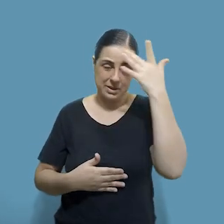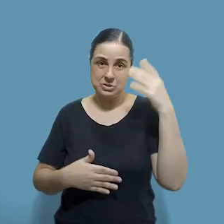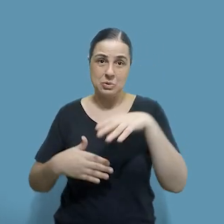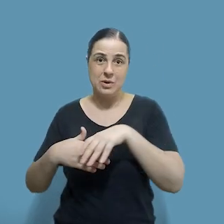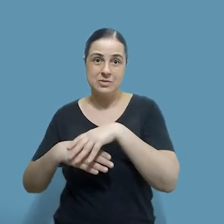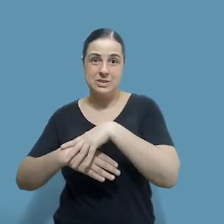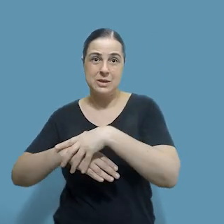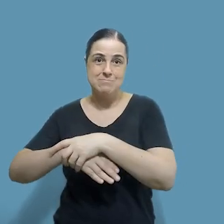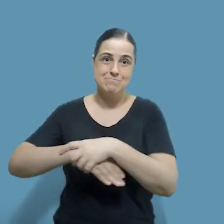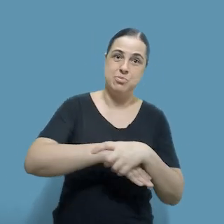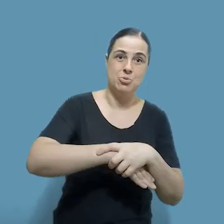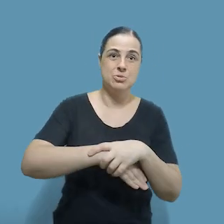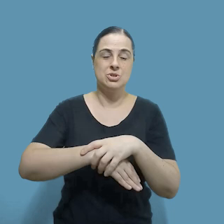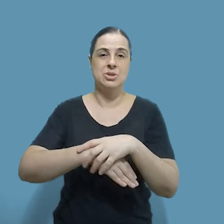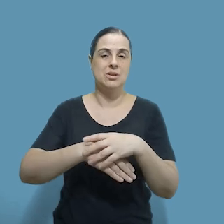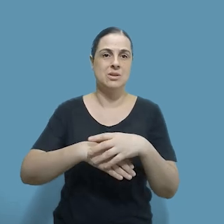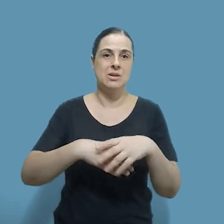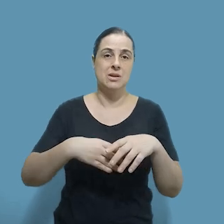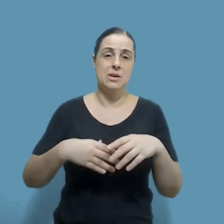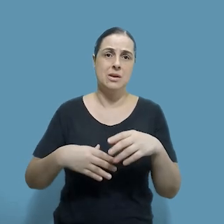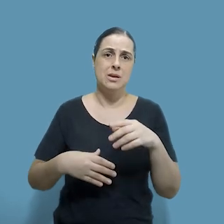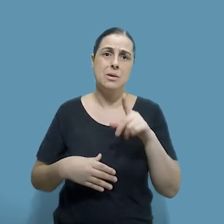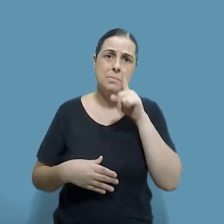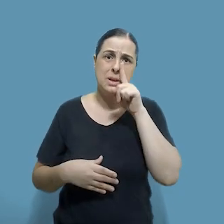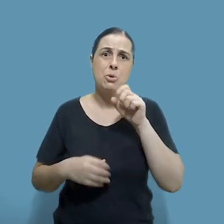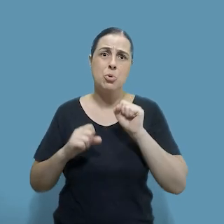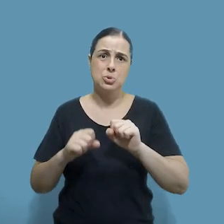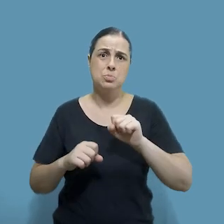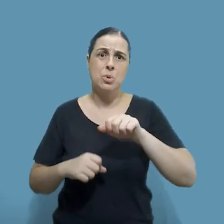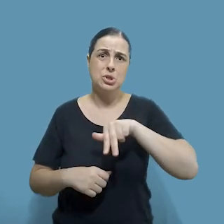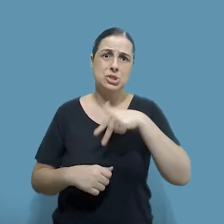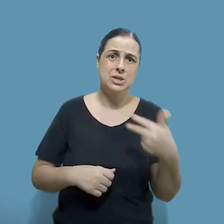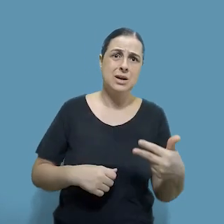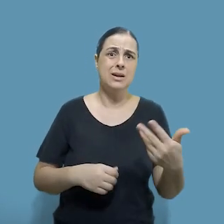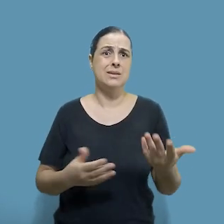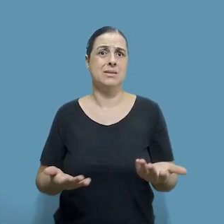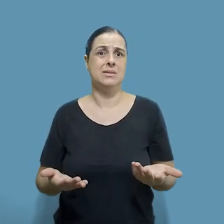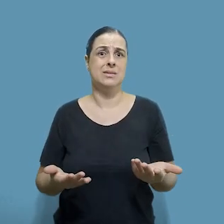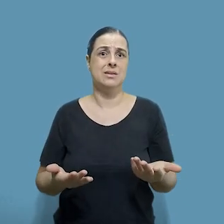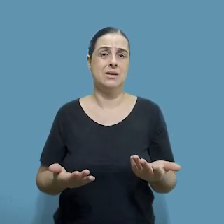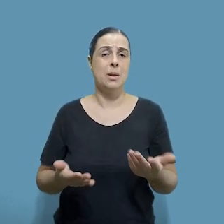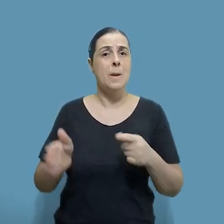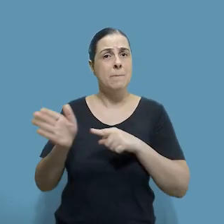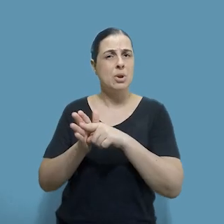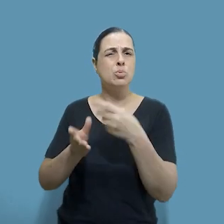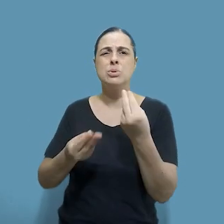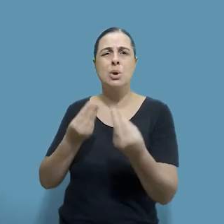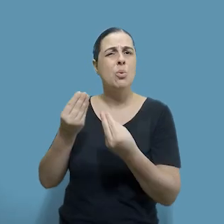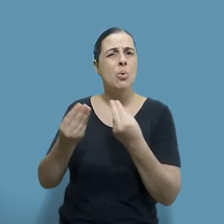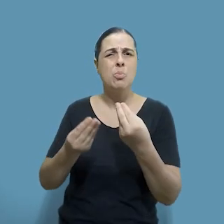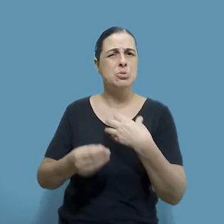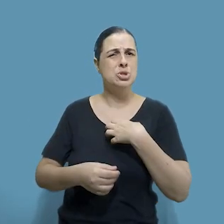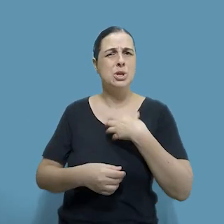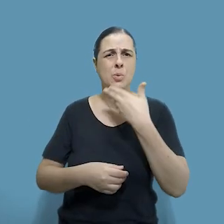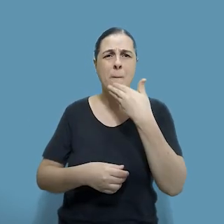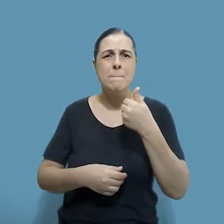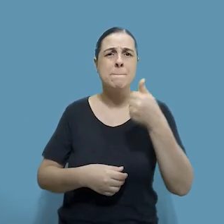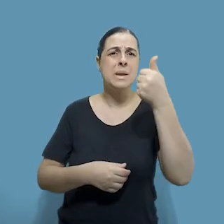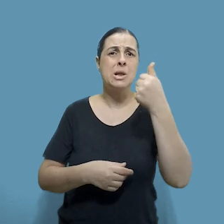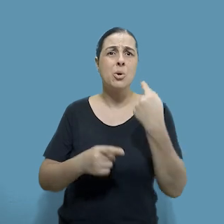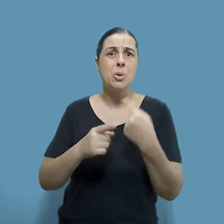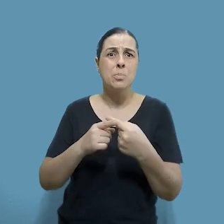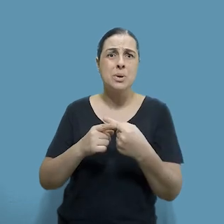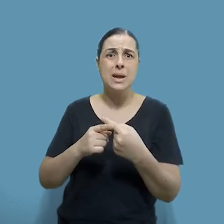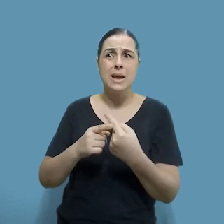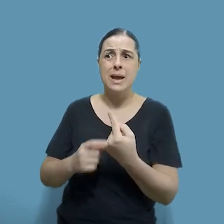não é legal, pode inclusive cair. Então, é perguntar, e como? Né? Qual é a melhor forma? Porque cada um tem um